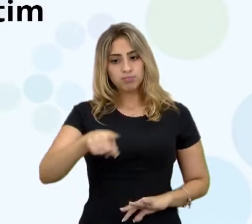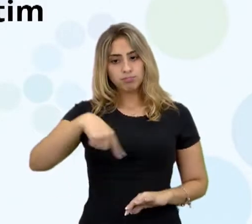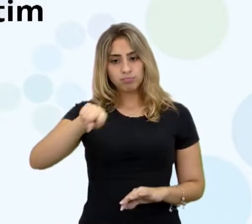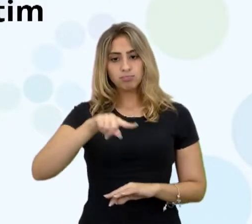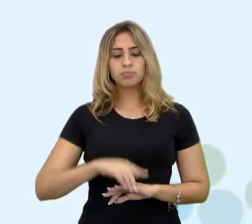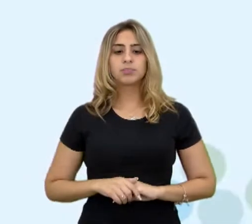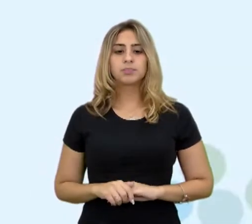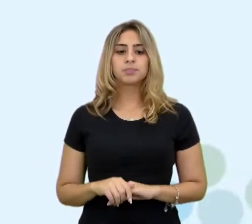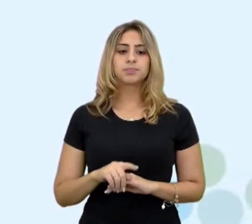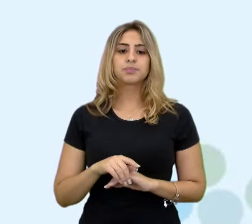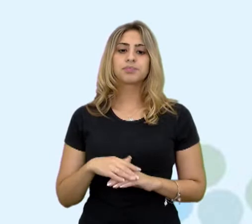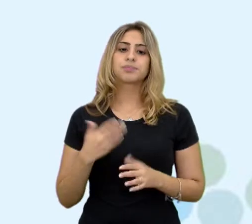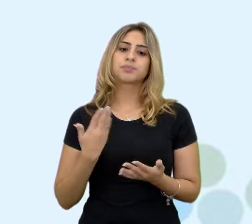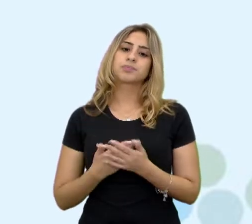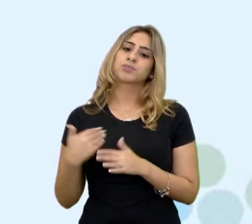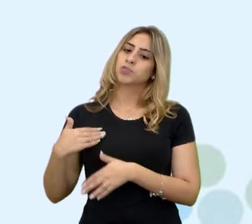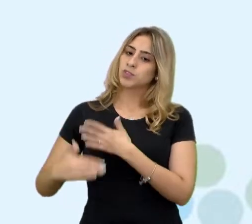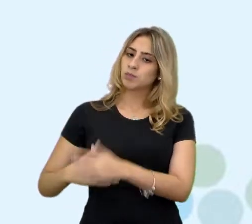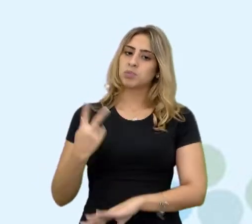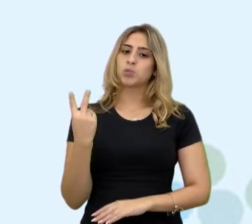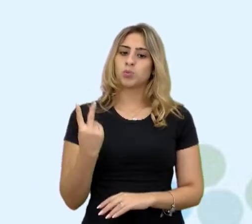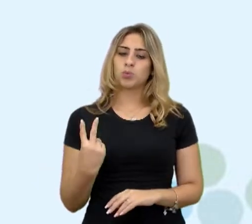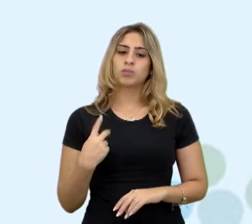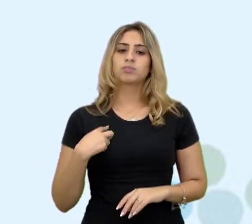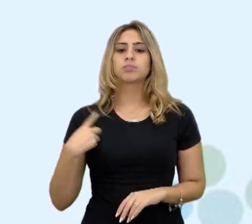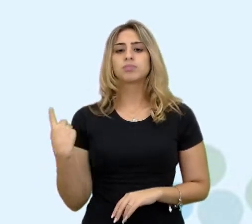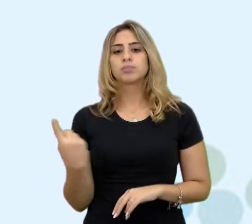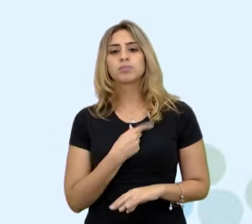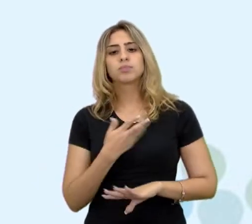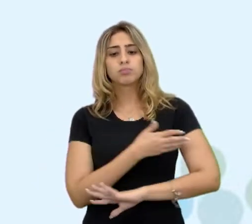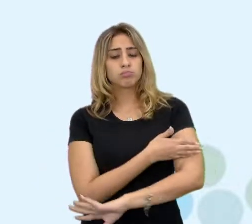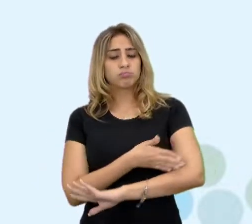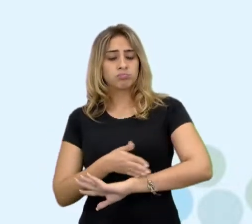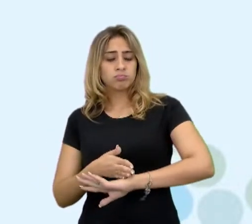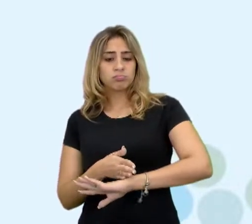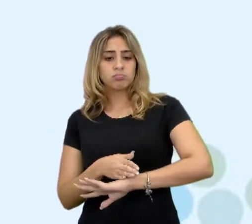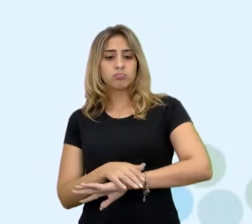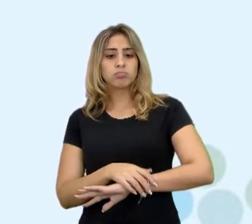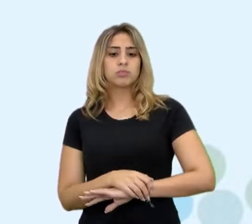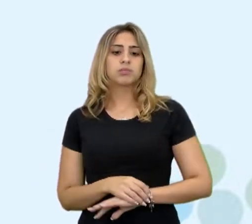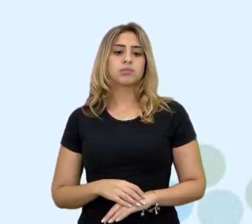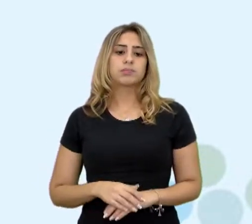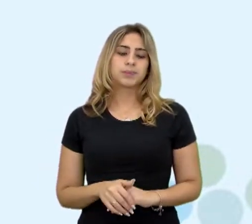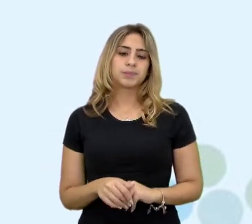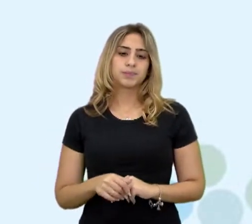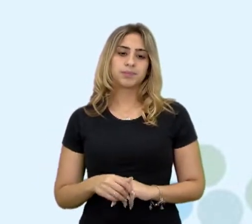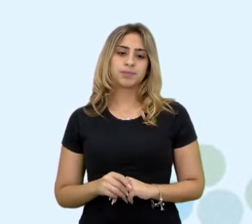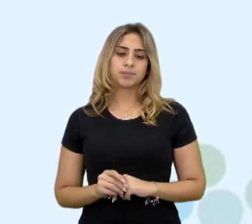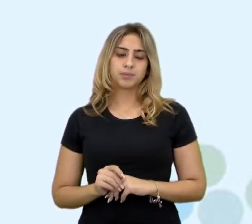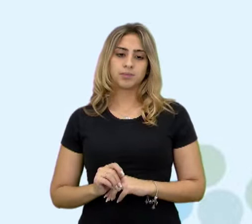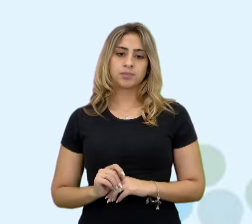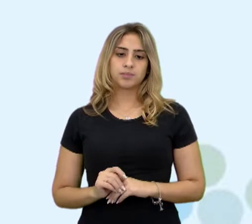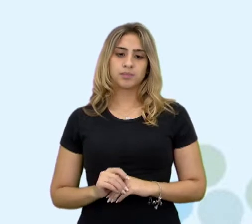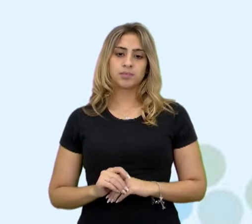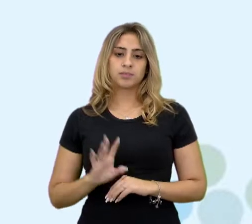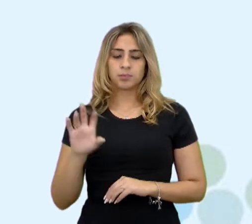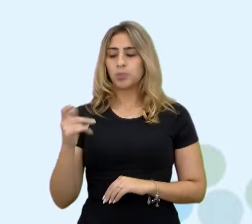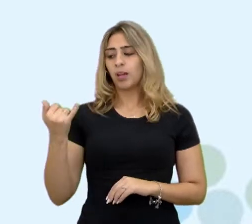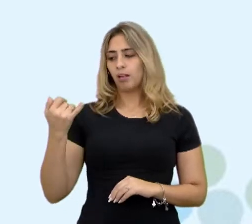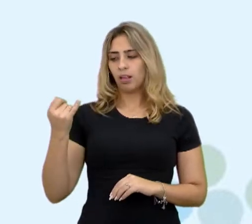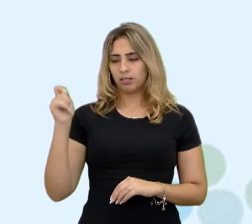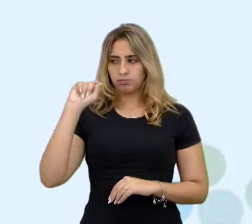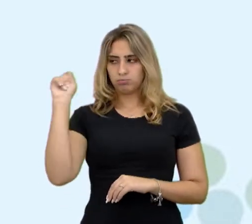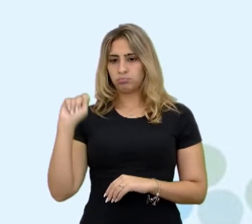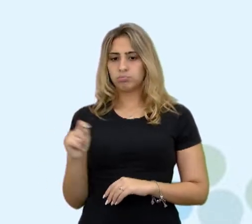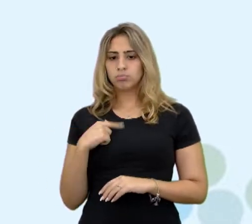Então, aula de desenvolvimento 2, tá certo? Nós vamos começar, então, a gente está querendo Deixa eu pegar a caneta aqui. A gente está